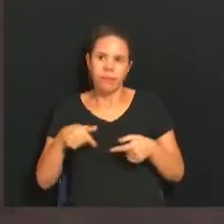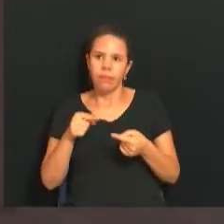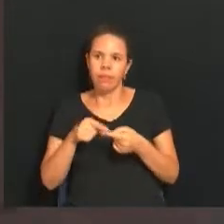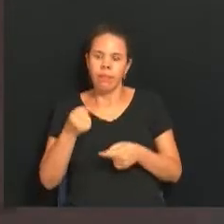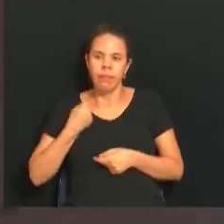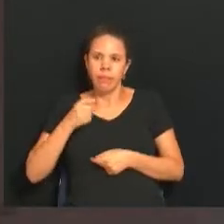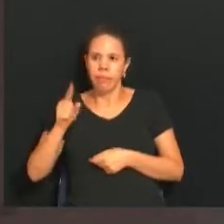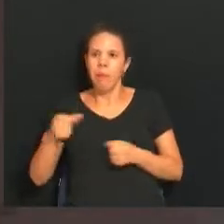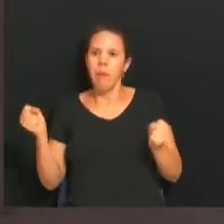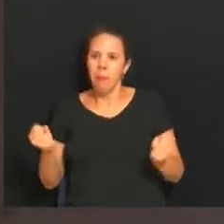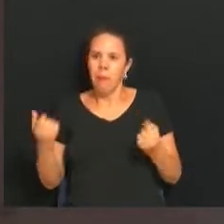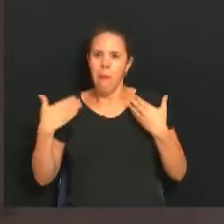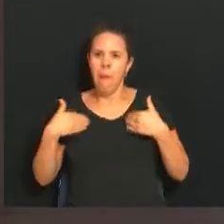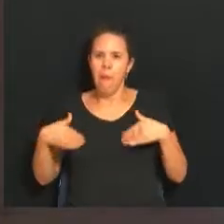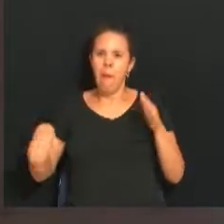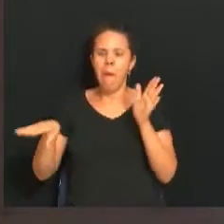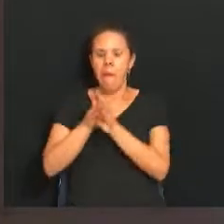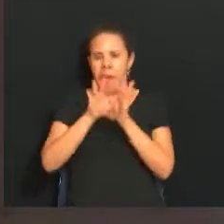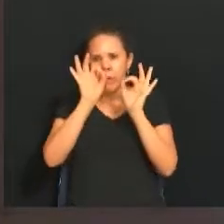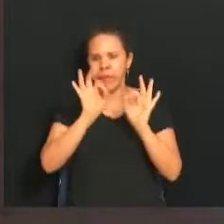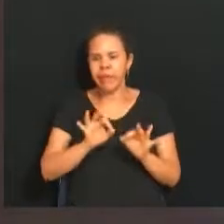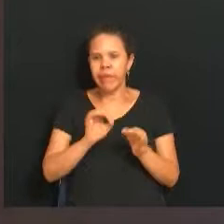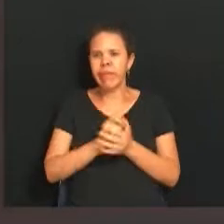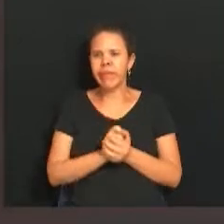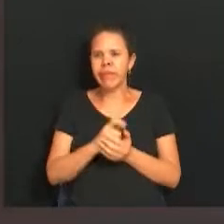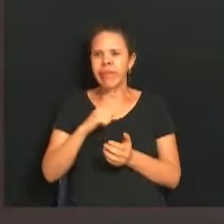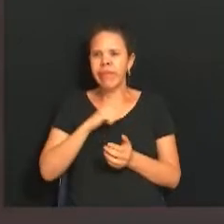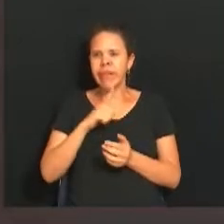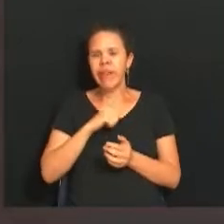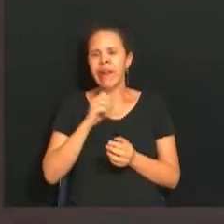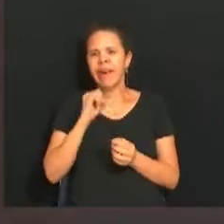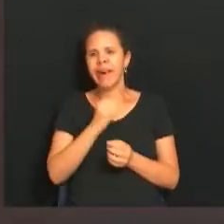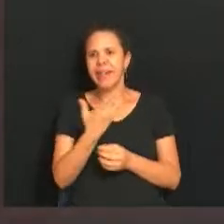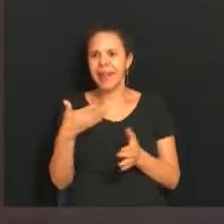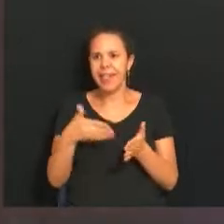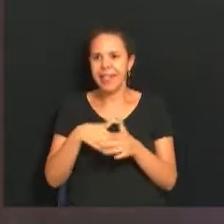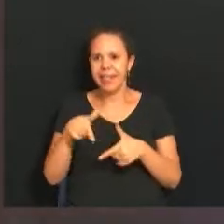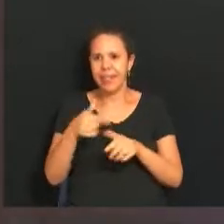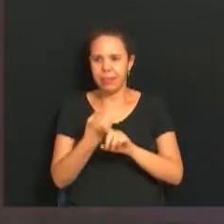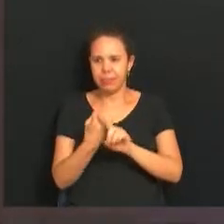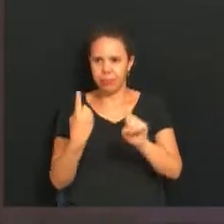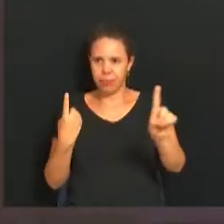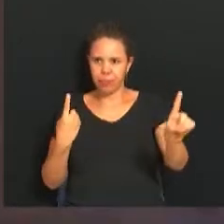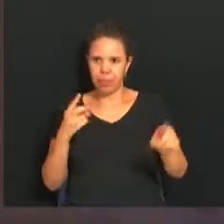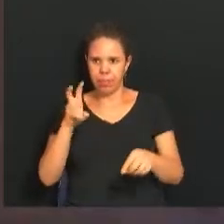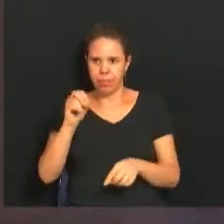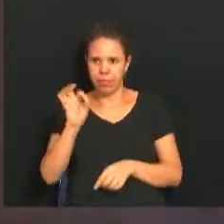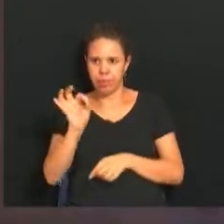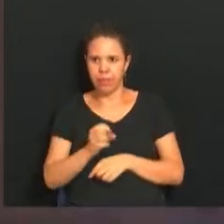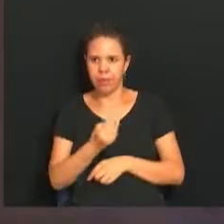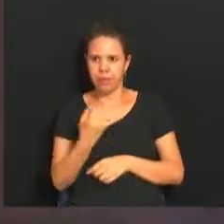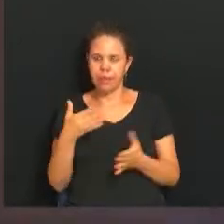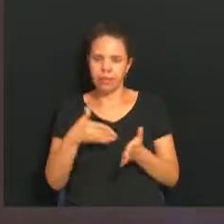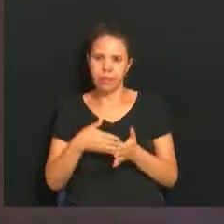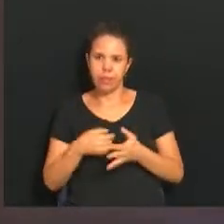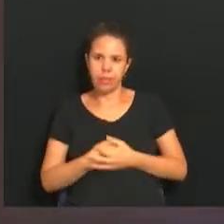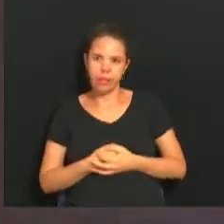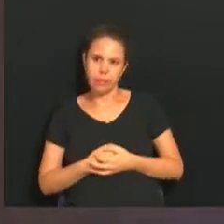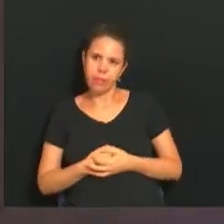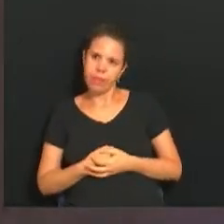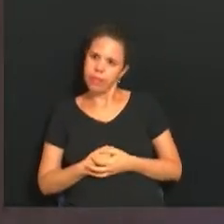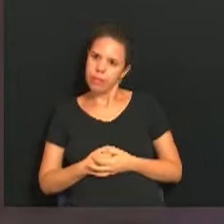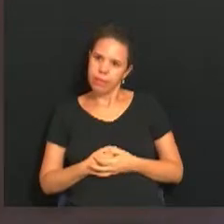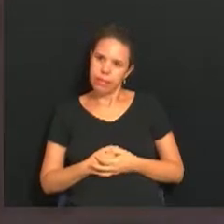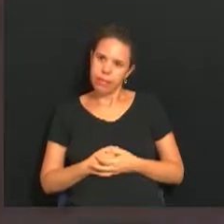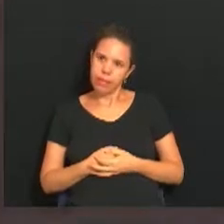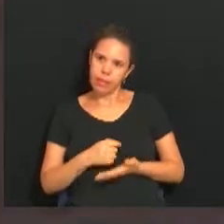pode vir tranquilo. E também tem se atingisse, a gente ia trabalhar com o critério dos 50%. Na